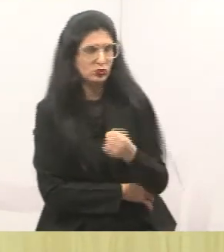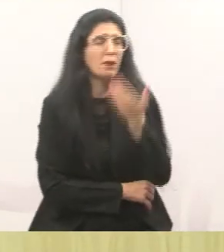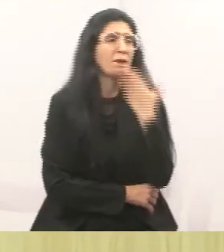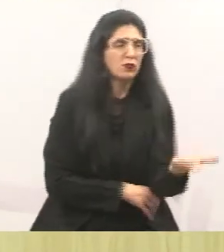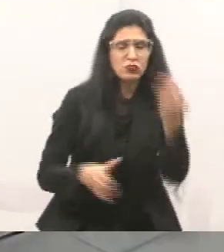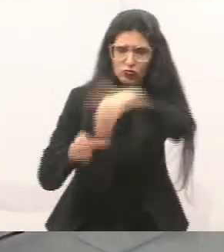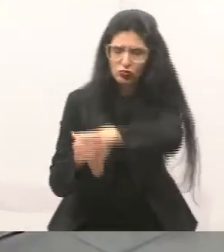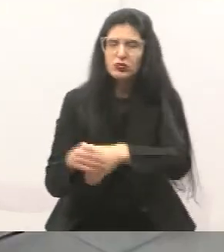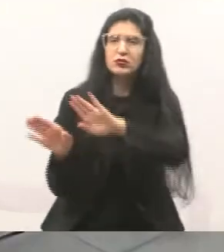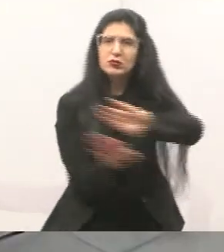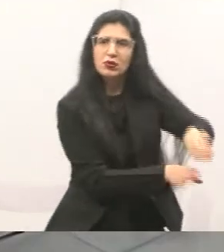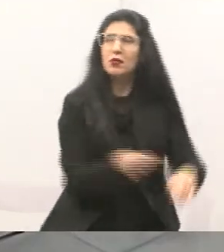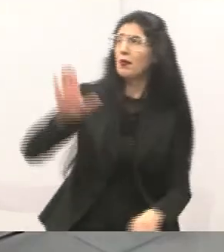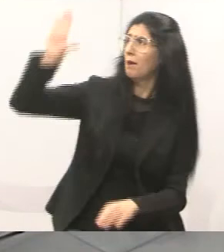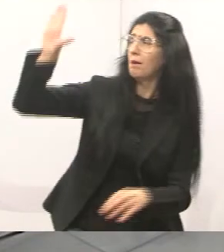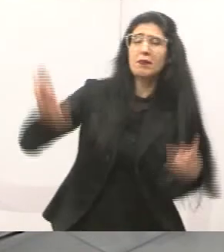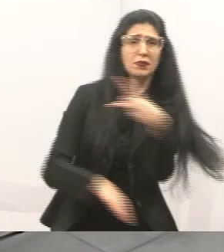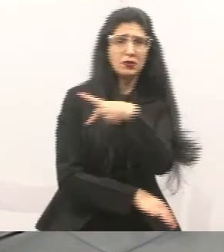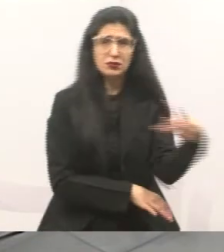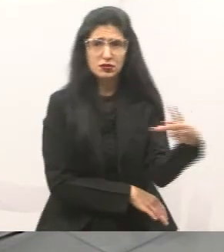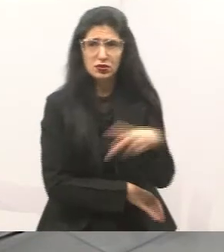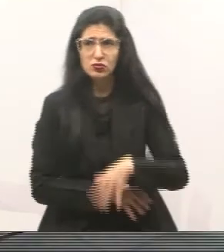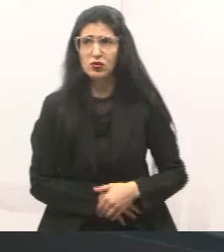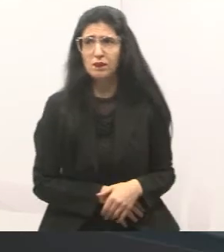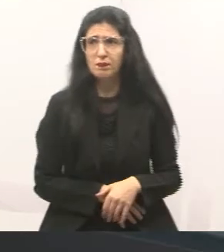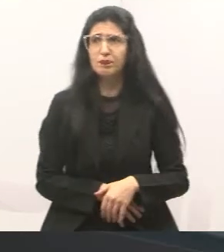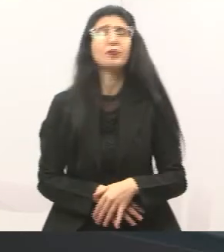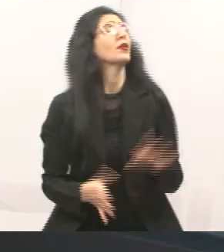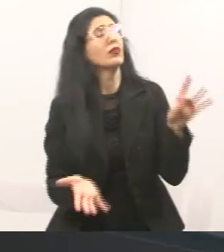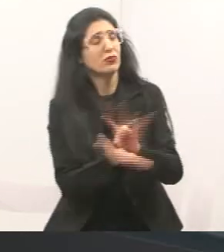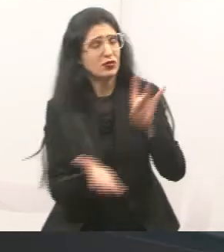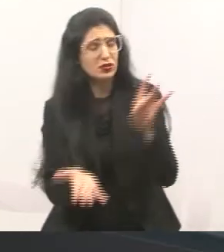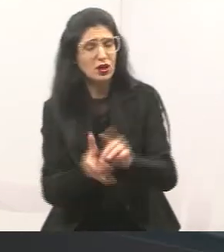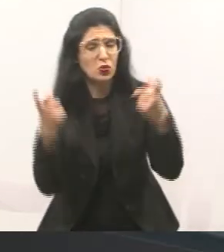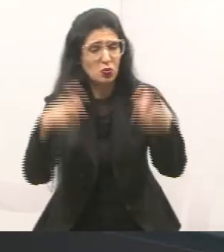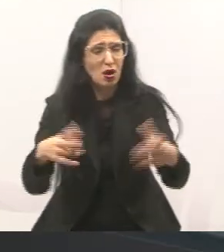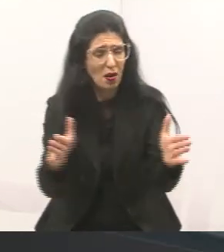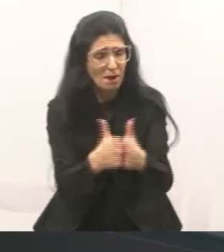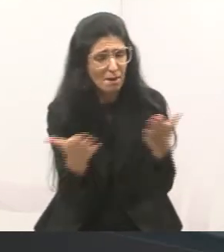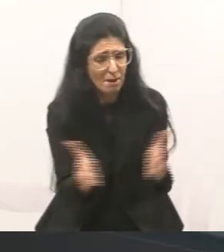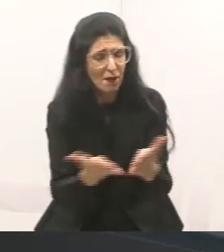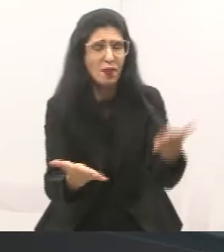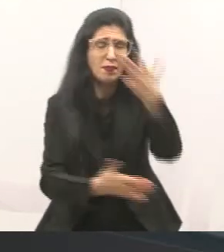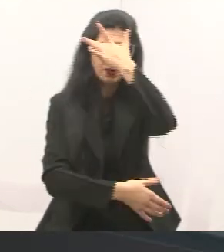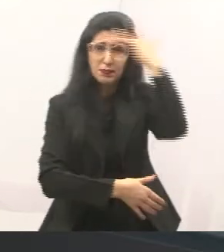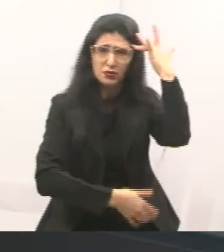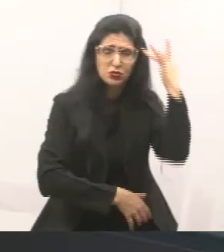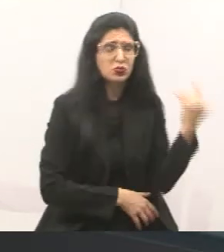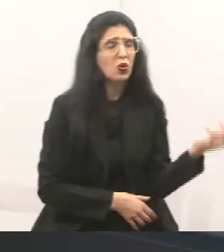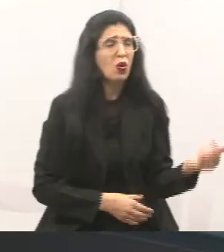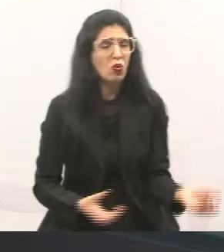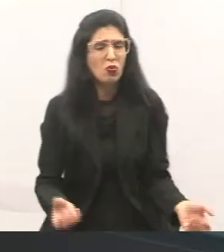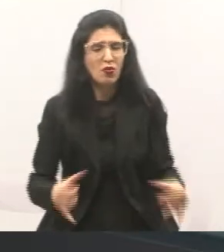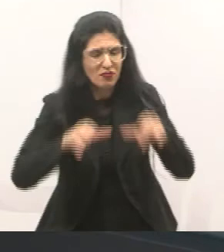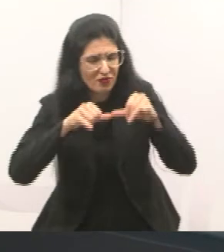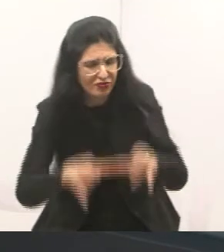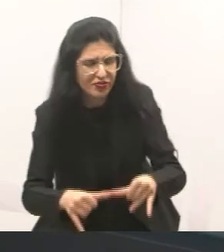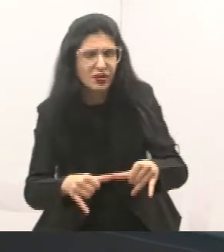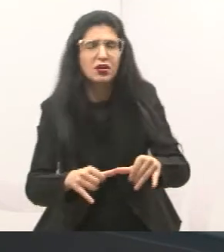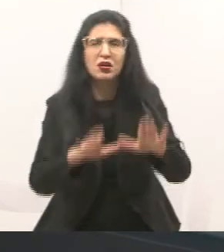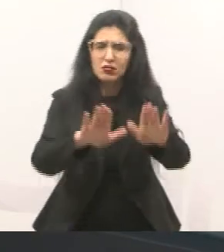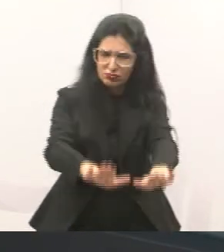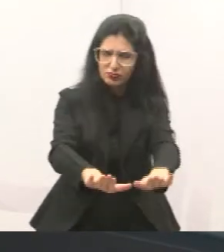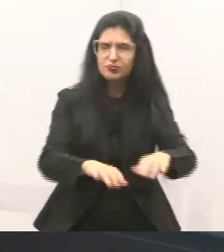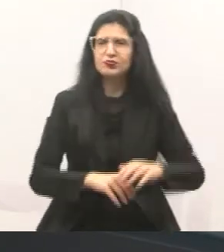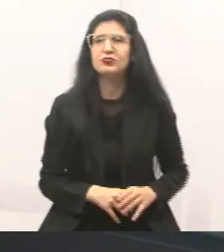Senhor presidente, essa casa de passagem que foi feita uma permuta com a